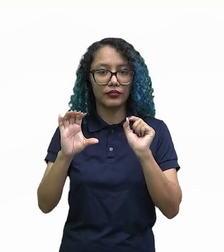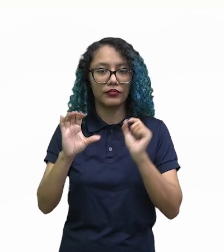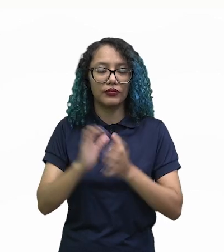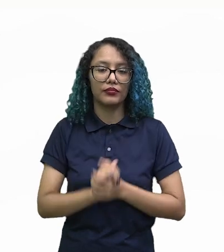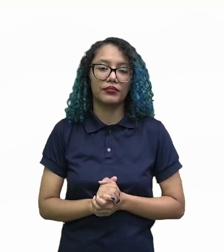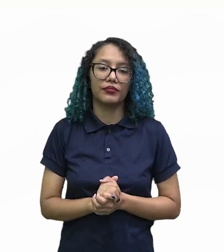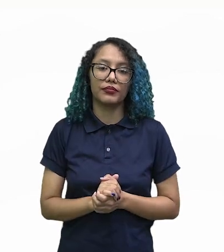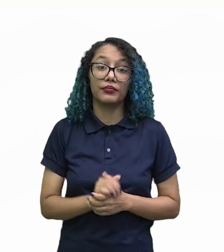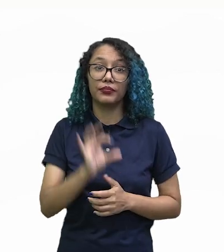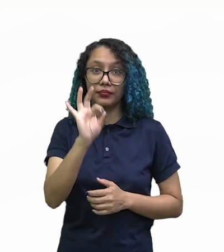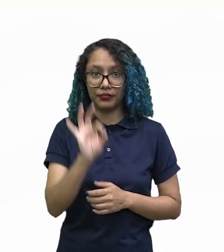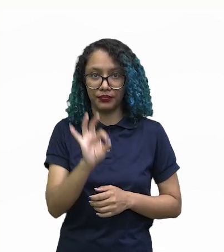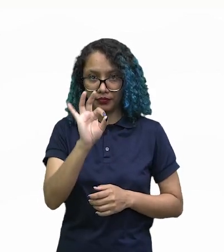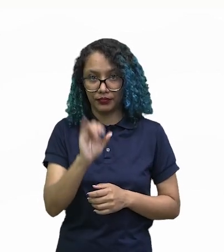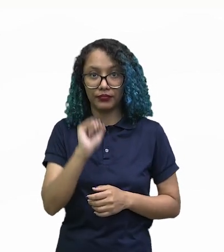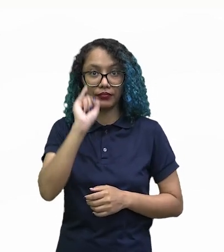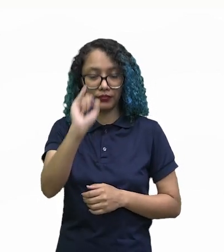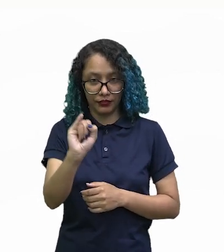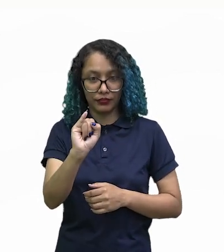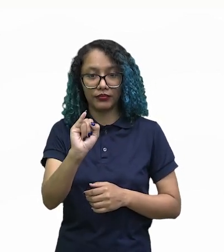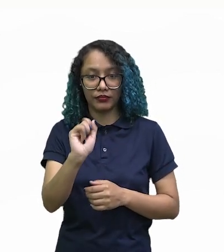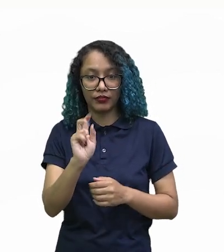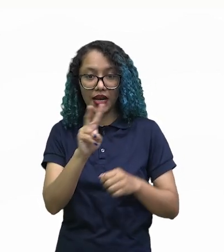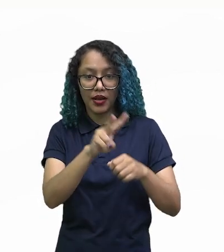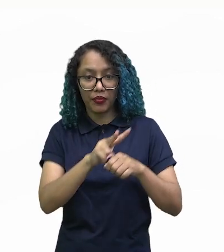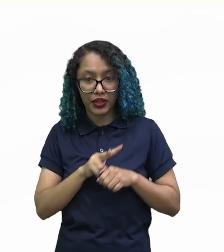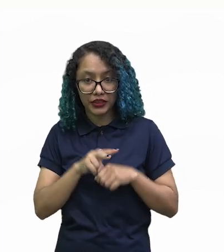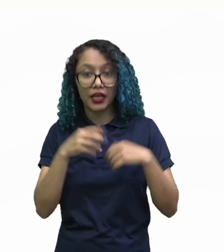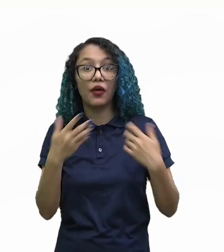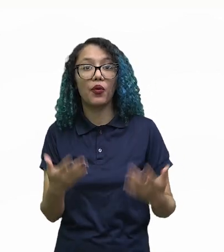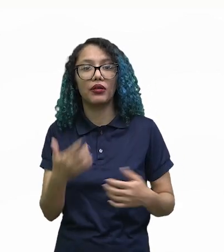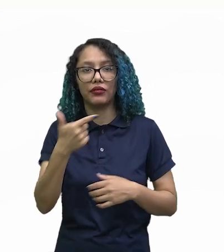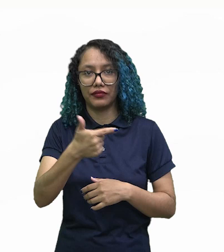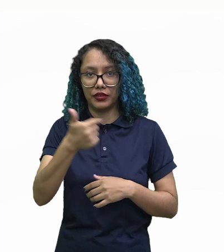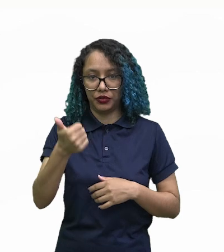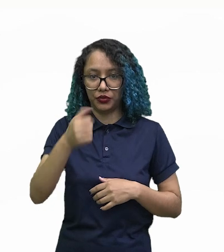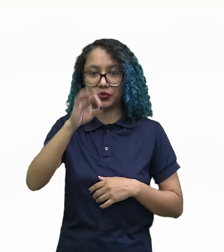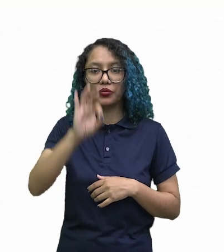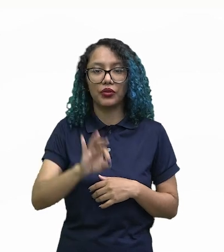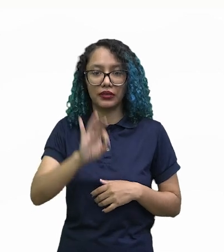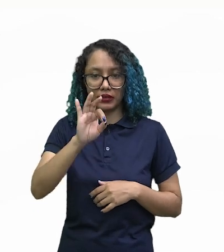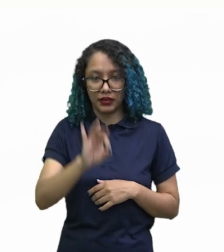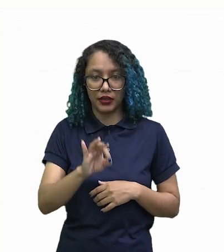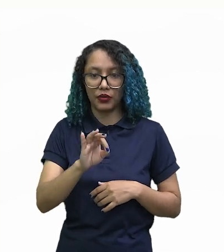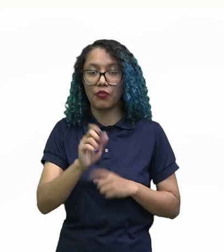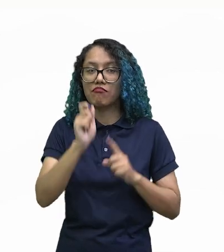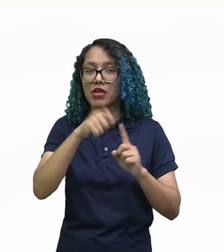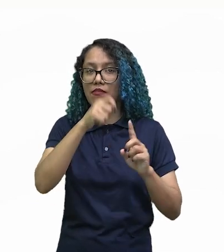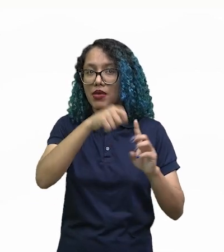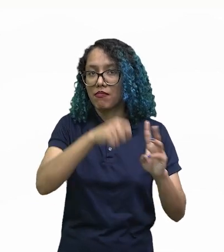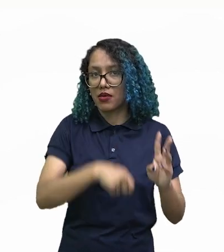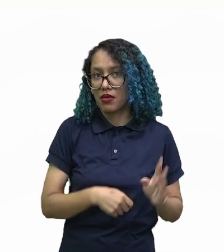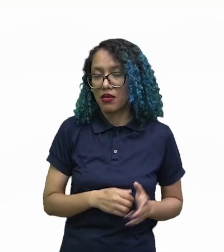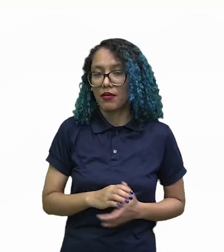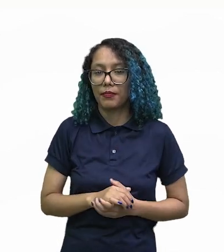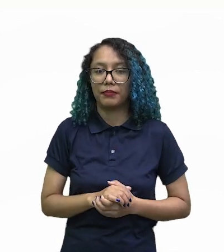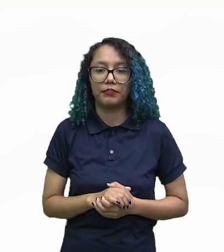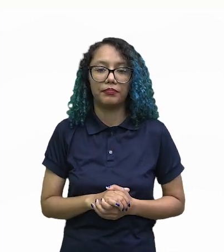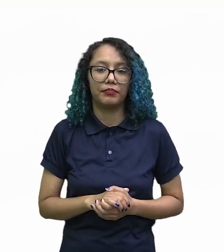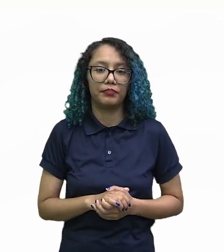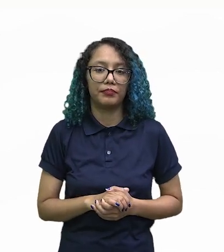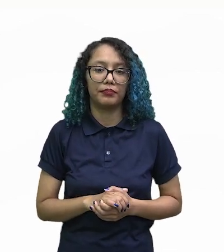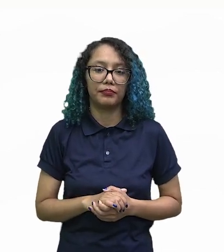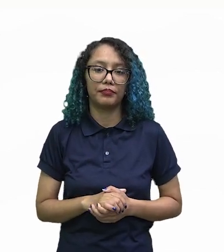ele cobra ali para emprestar um valor é de 21% ao mês.